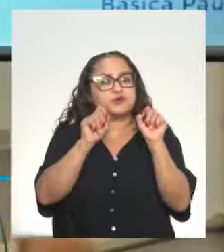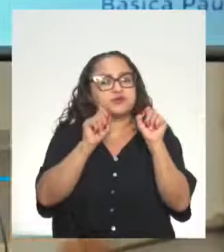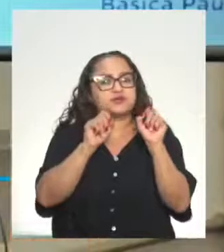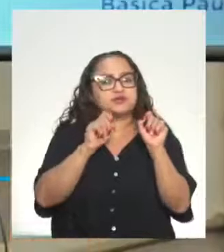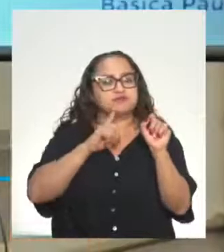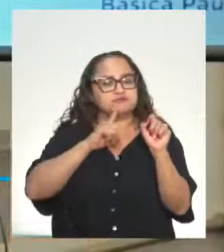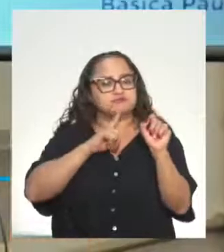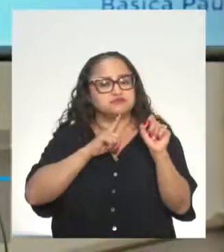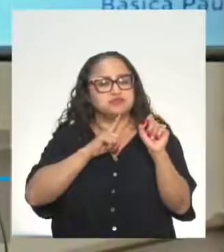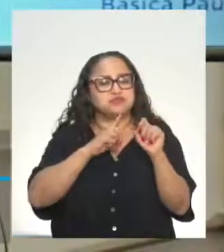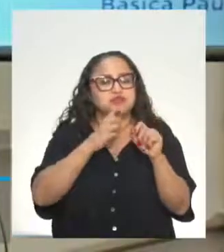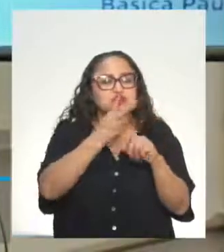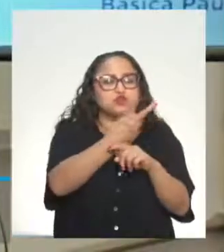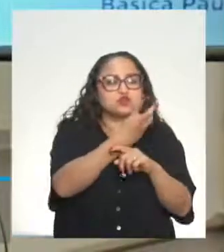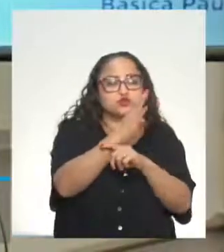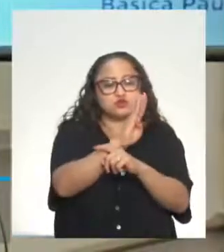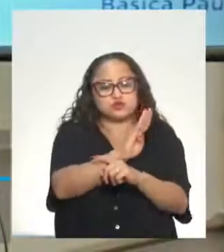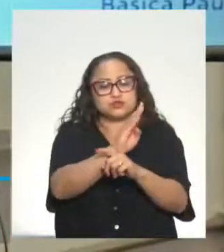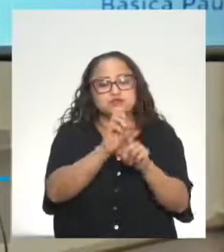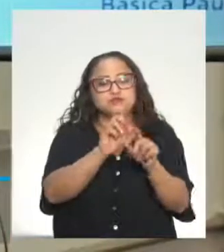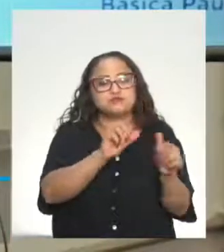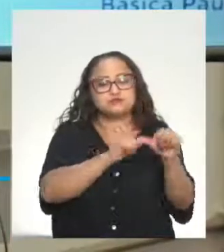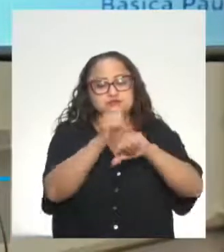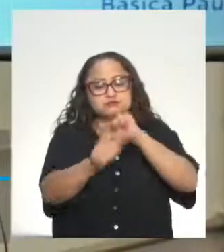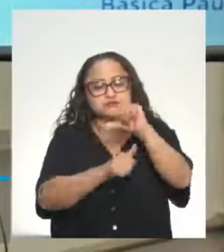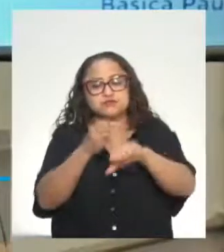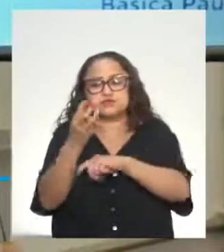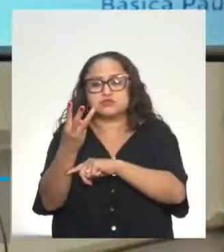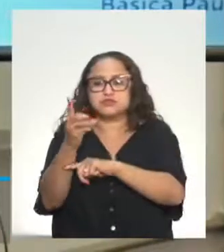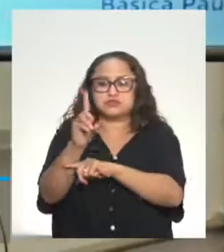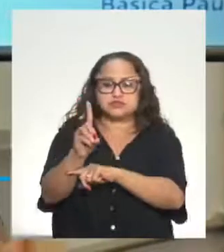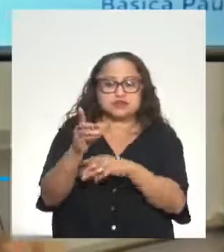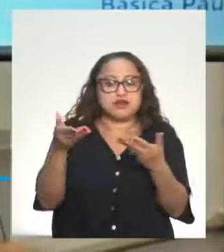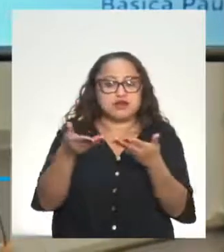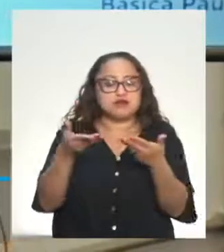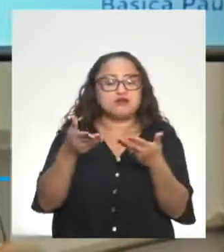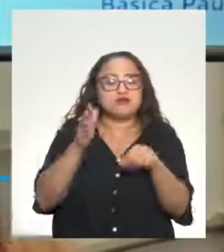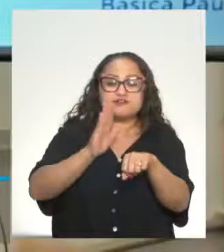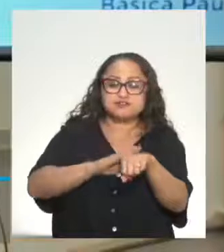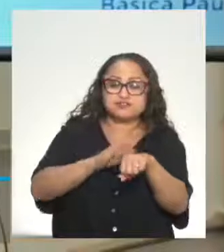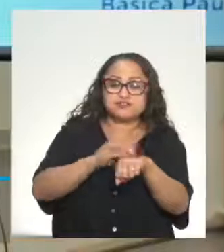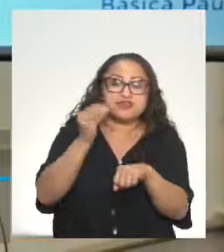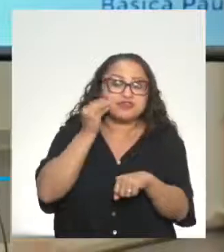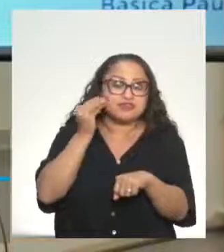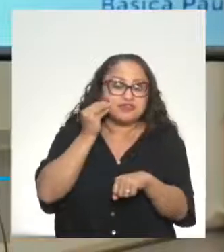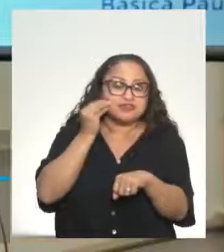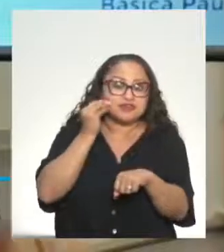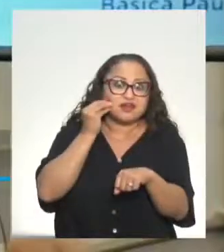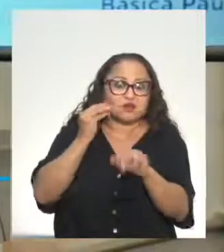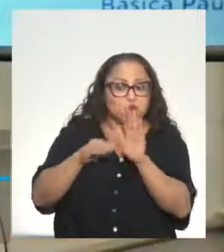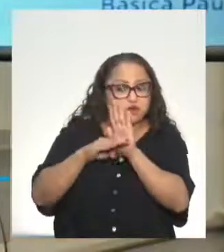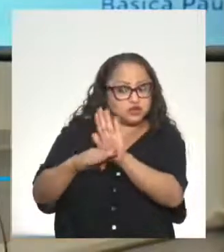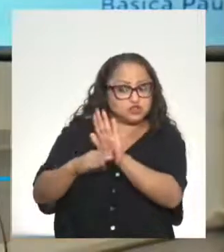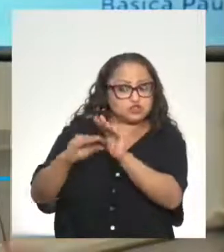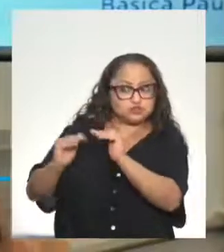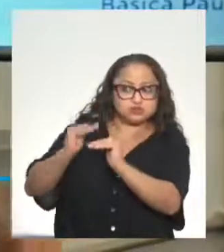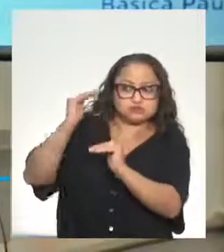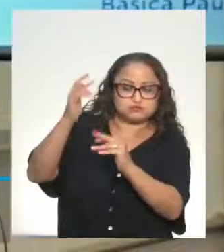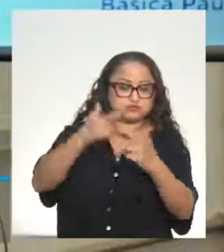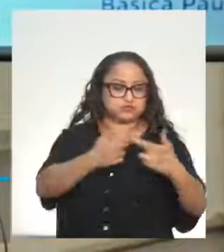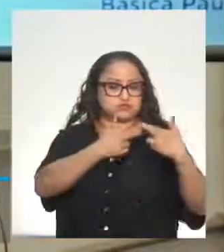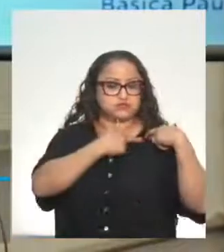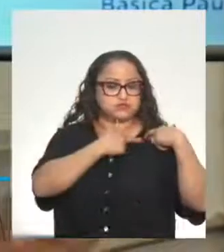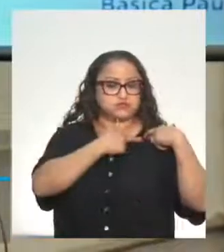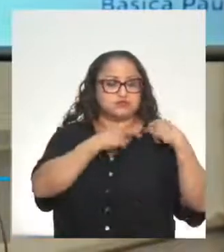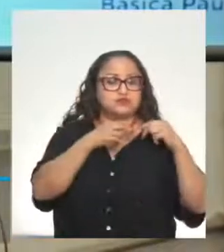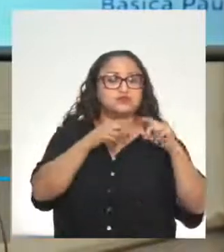e transforma ele em 3D, tá? Então vou pedir para vocês, façam aí, tentem fazer com auxílio de um adulto sempre, de um responsável, e postem